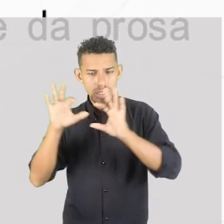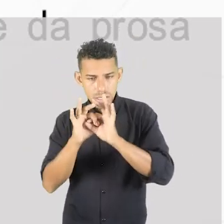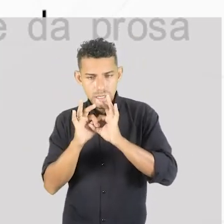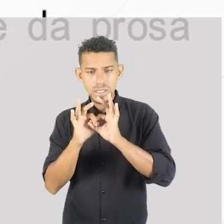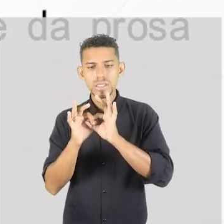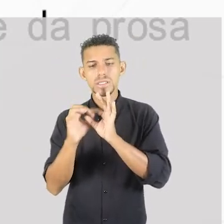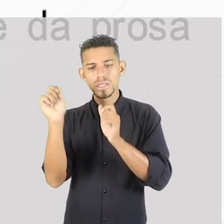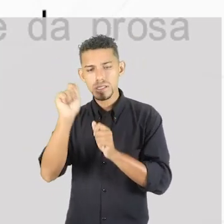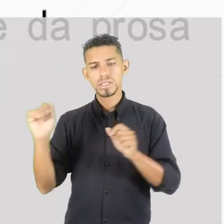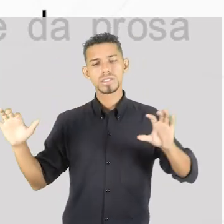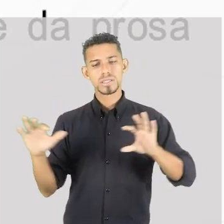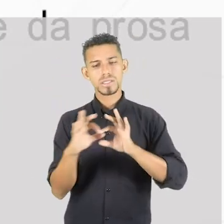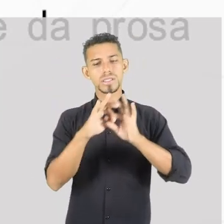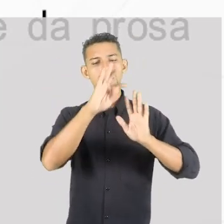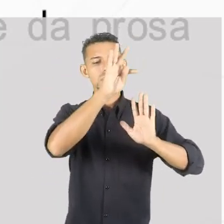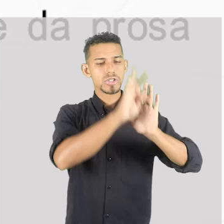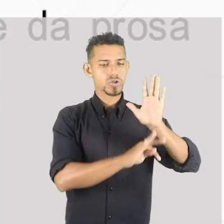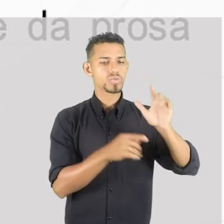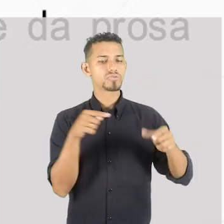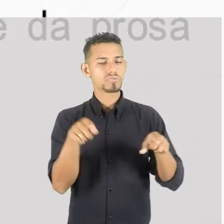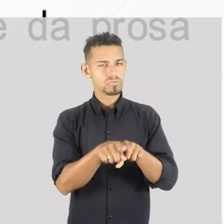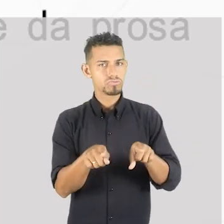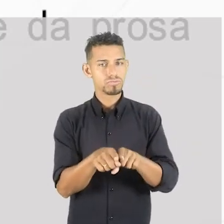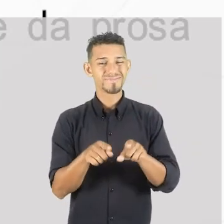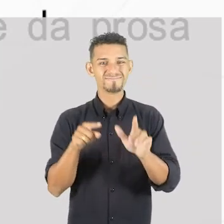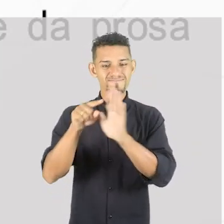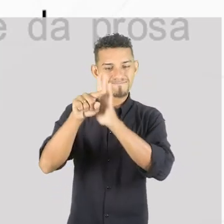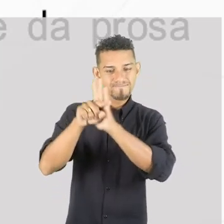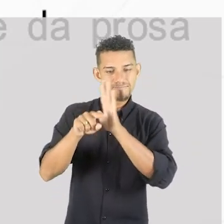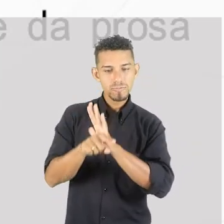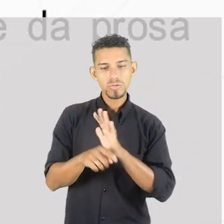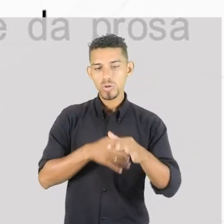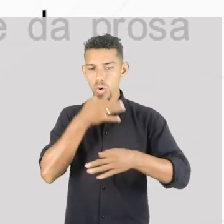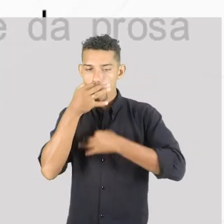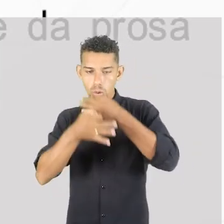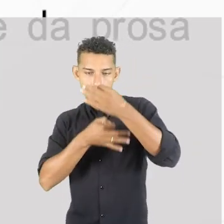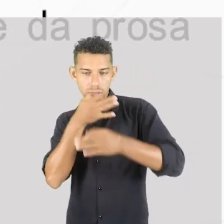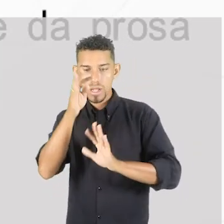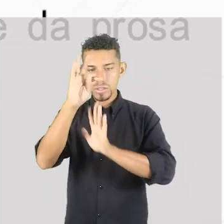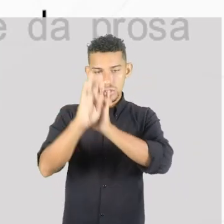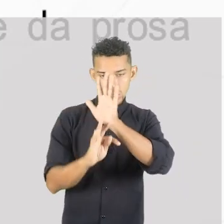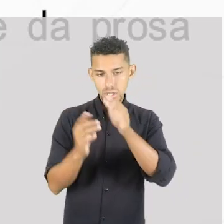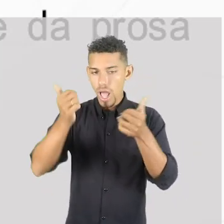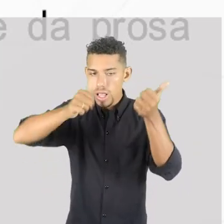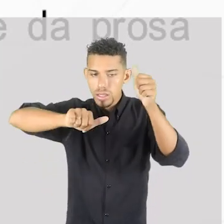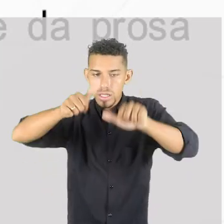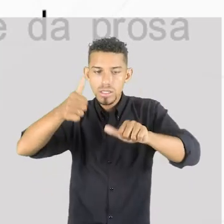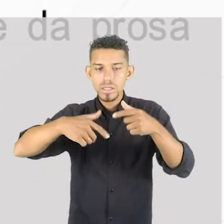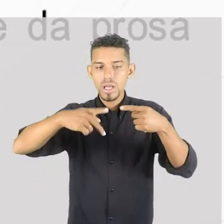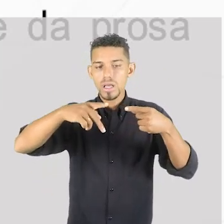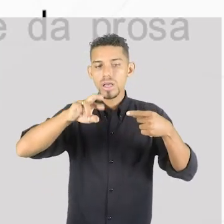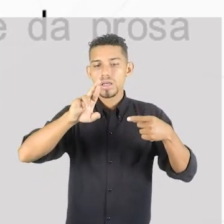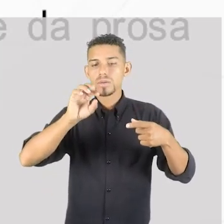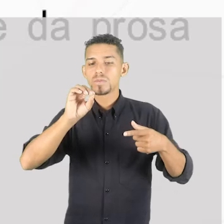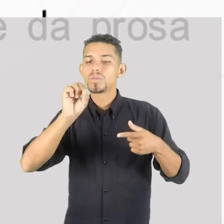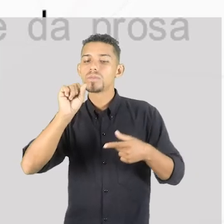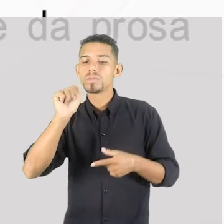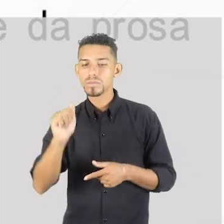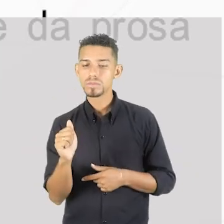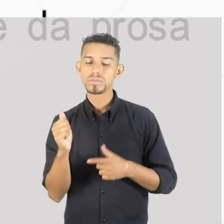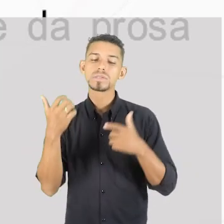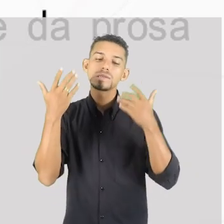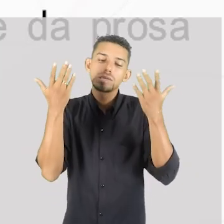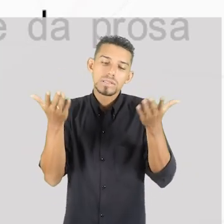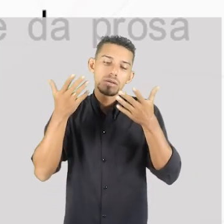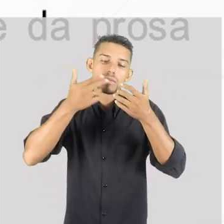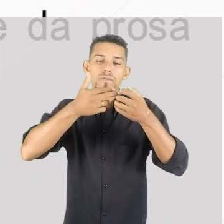ao trabalho sobre esses textos, questionários de comentário de textos, análise da prosa, etc., que, por